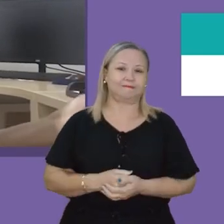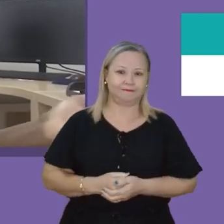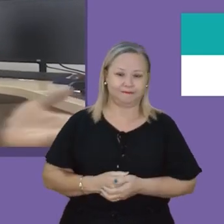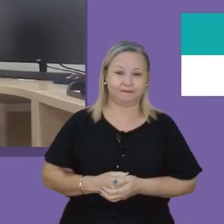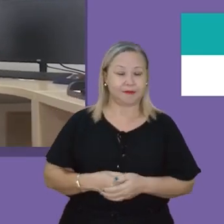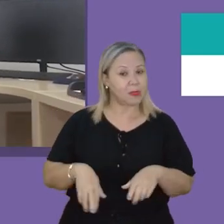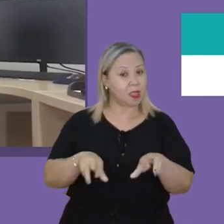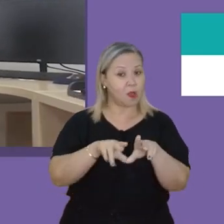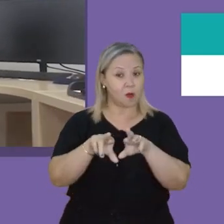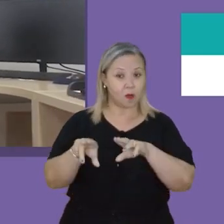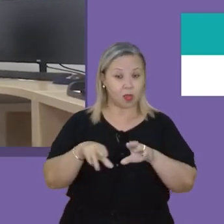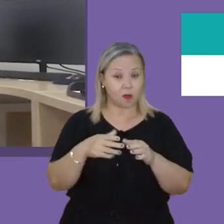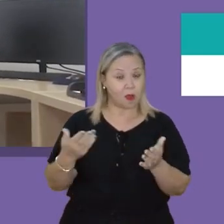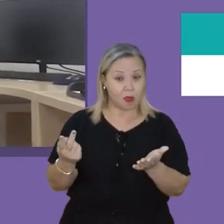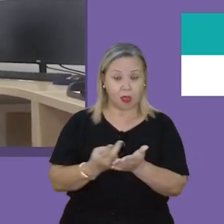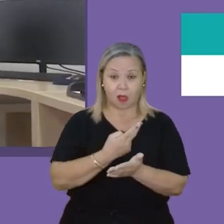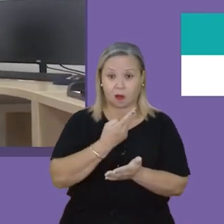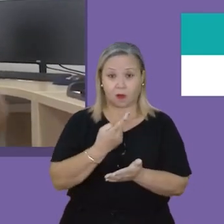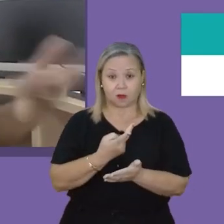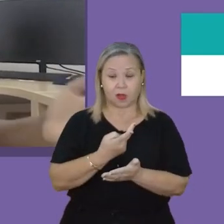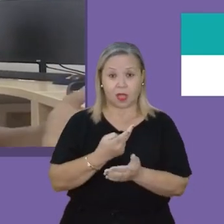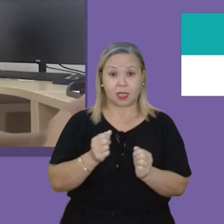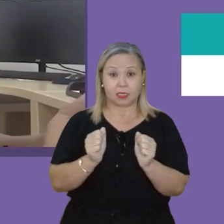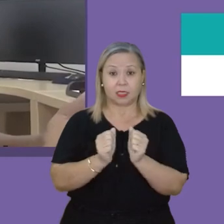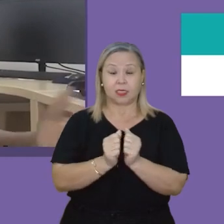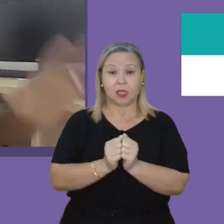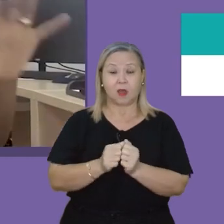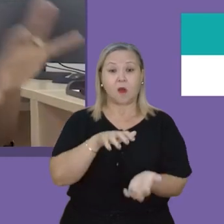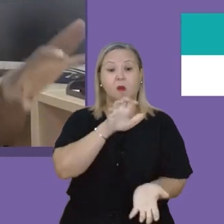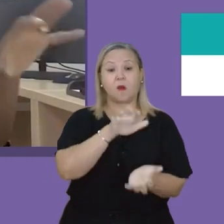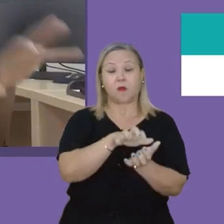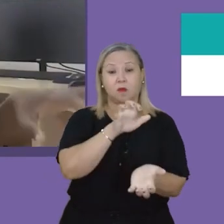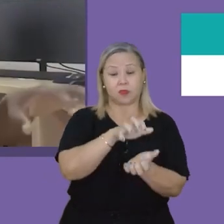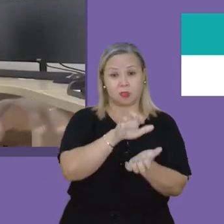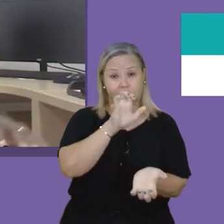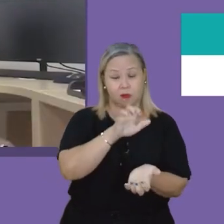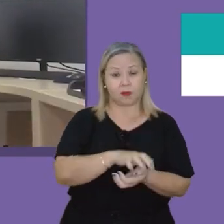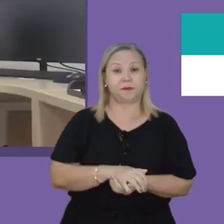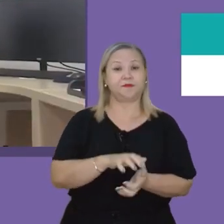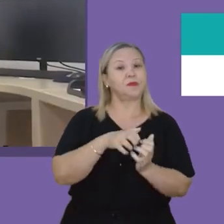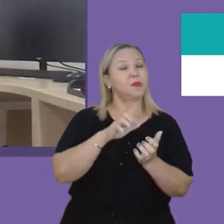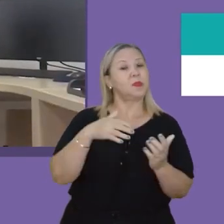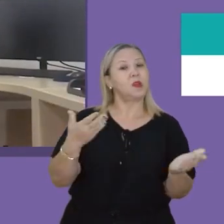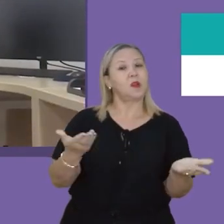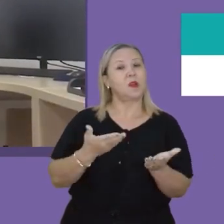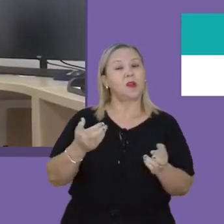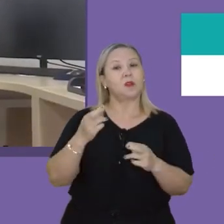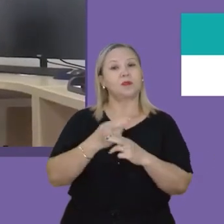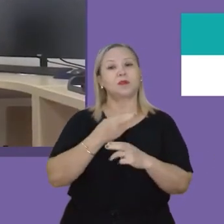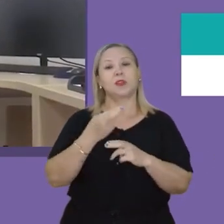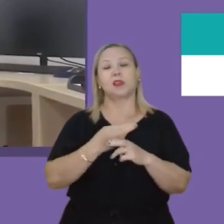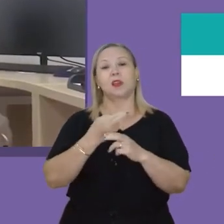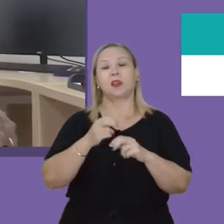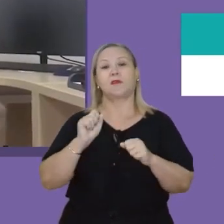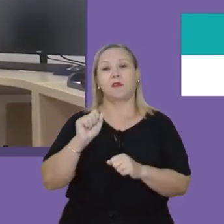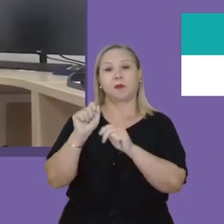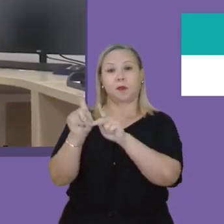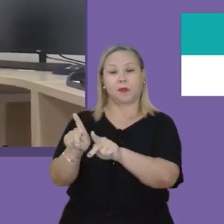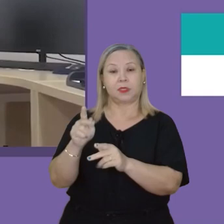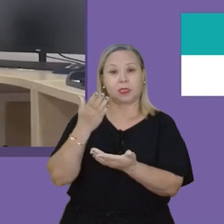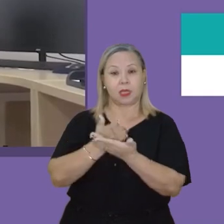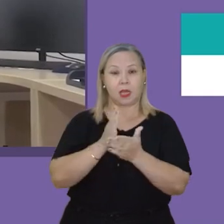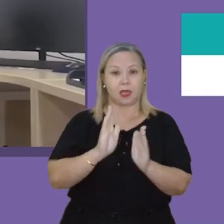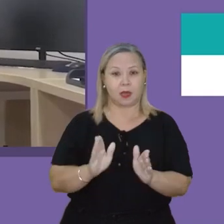mesma coisa acontece com os idosos. Os idosos que hoje a reforma da Previdência querem acabar